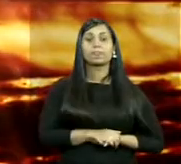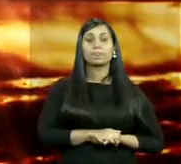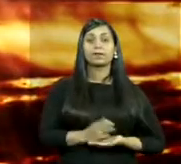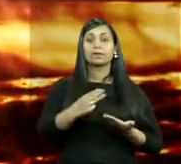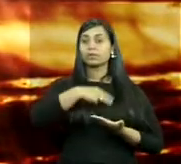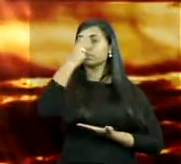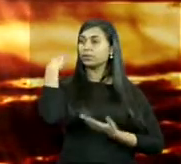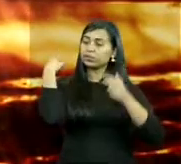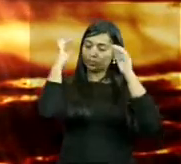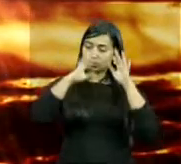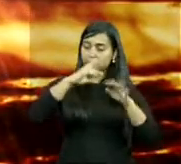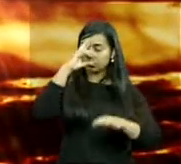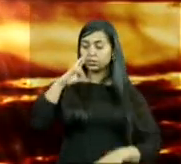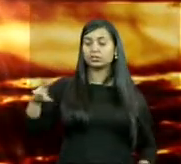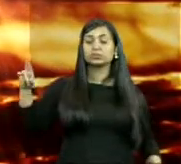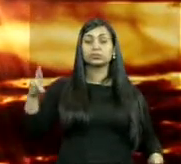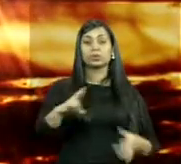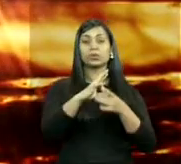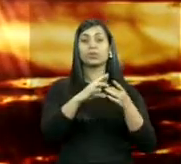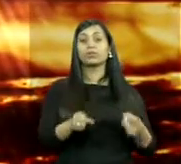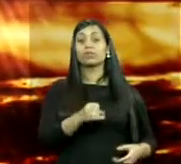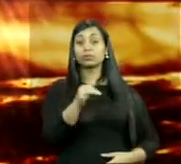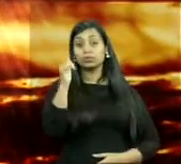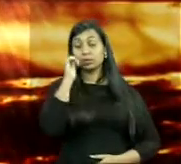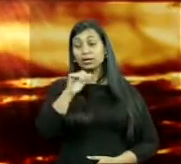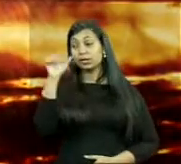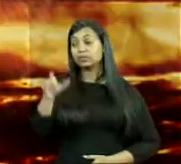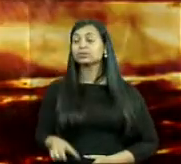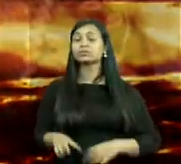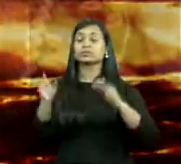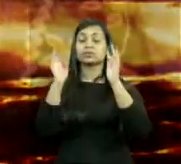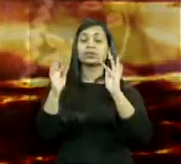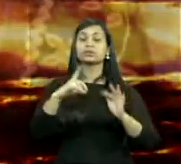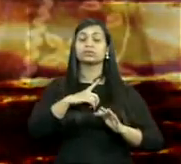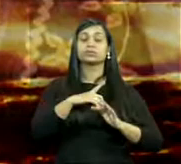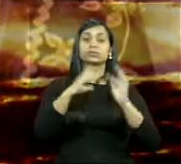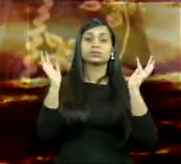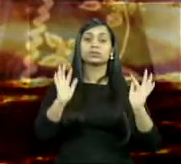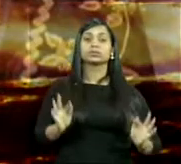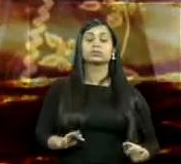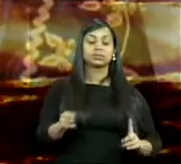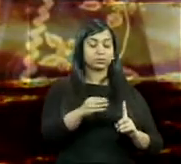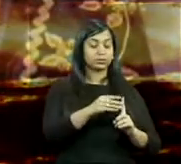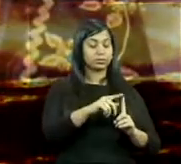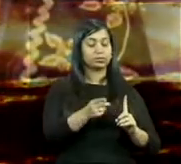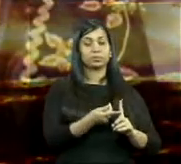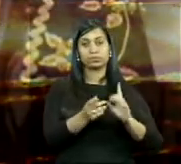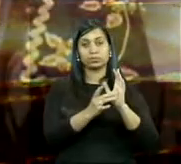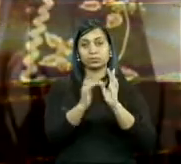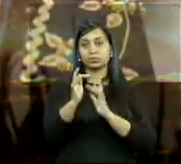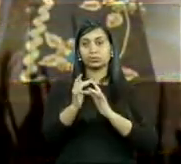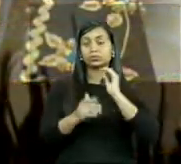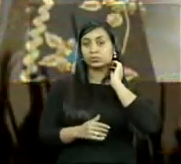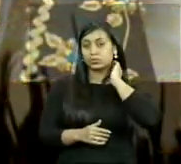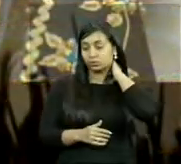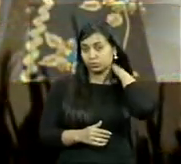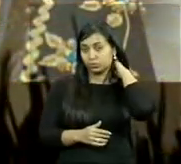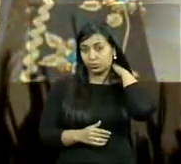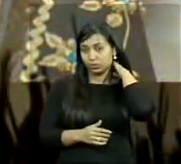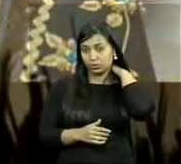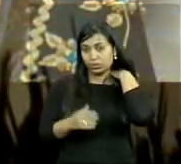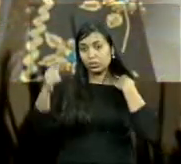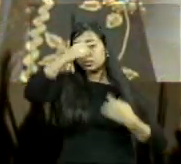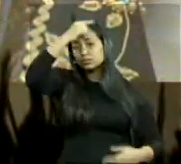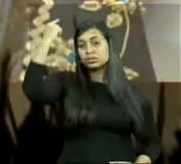Amém. Ave Maria, cheia de graça, o Senhor é convosco. Bendita sois vós entre as mulheres, e bendito é o fruto do vosso ventre,